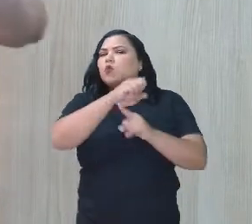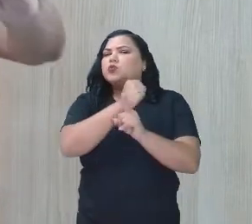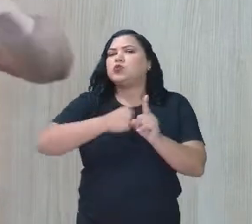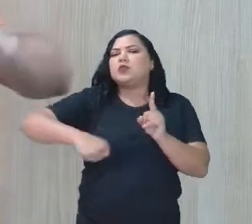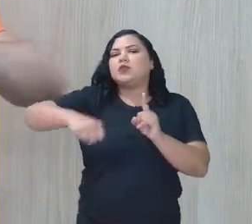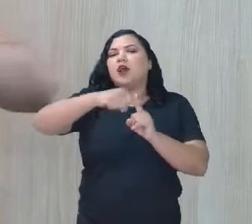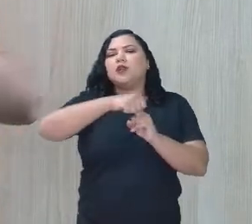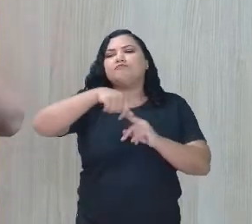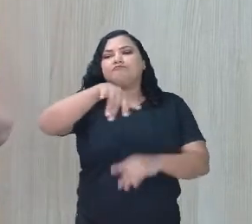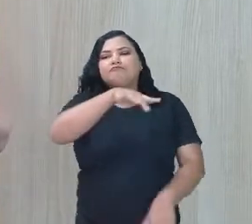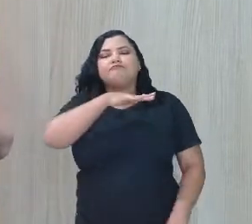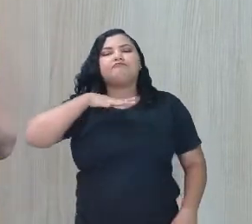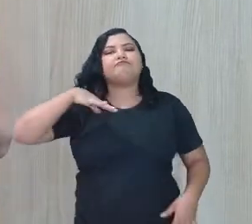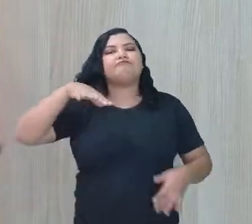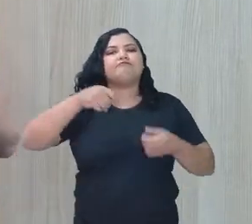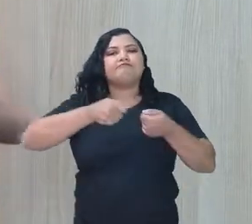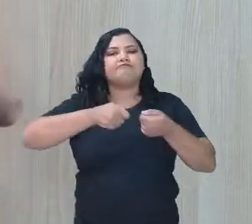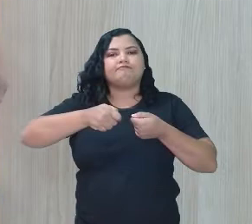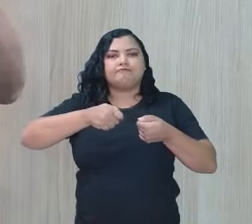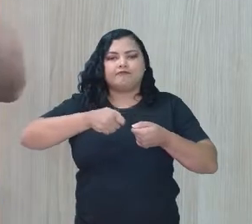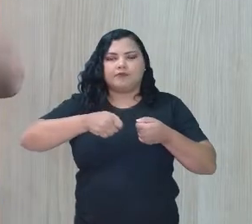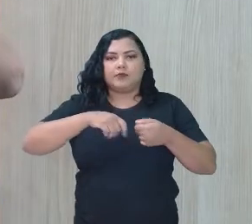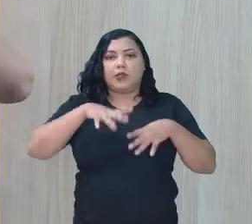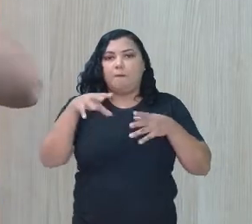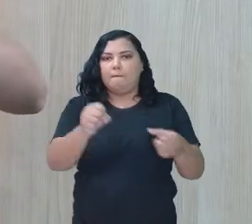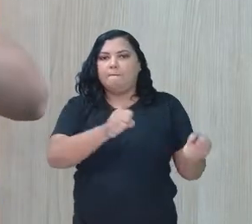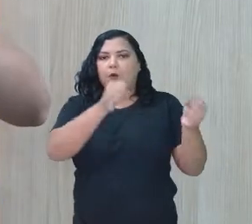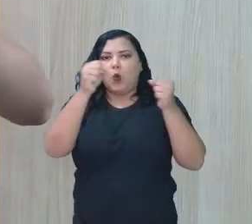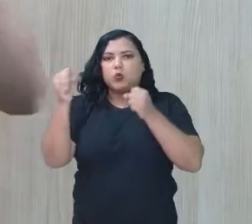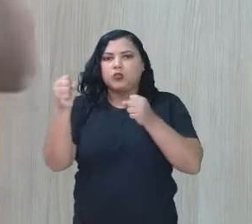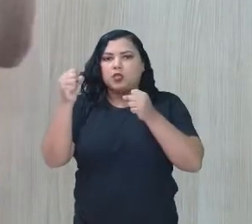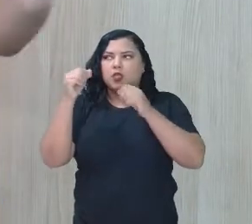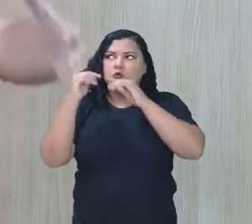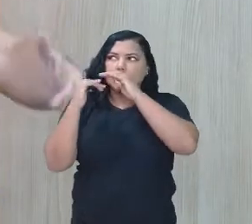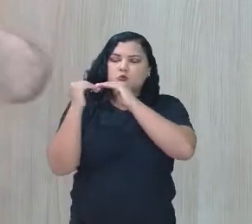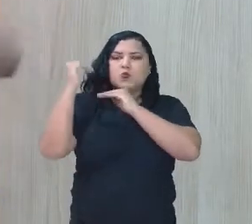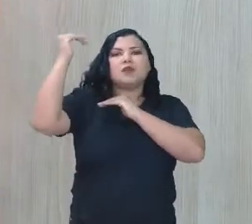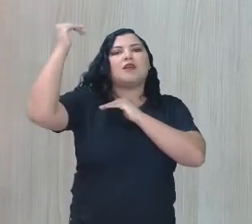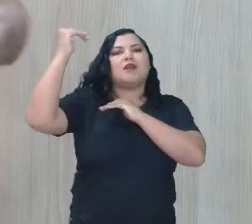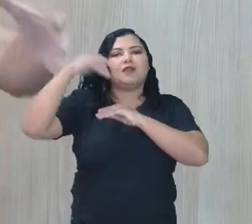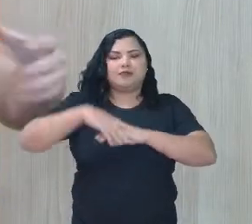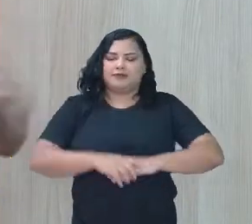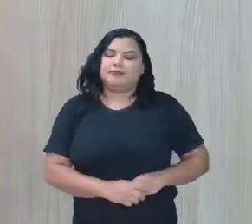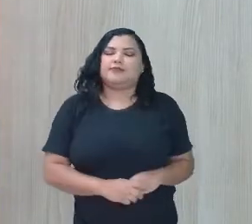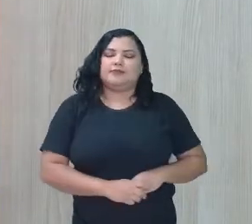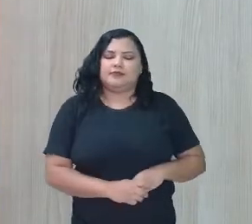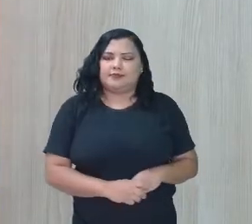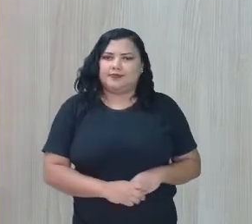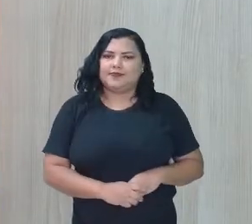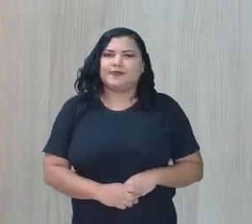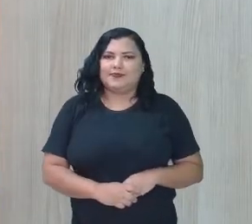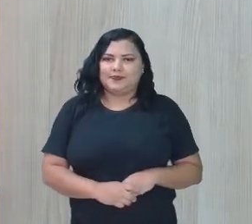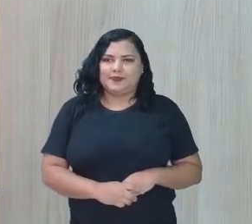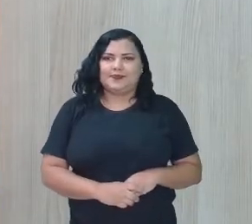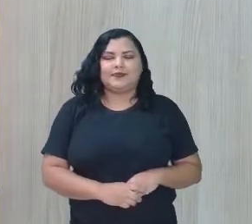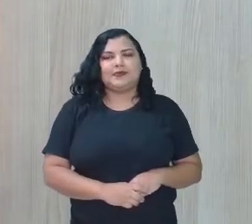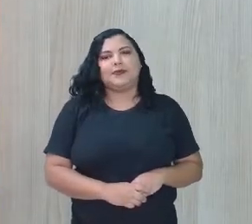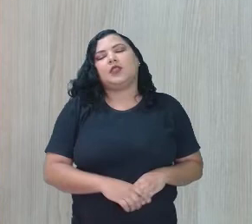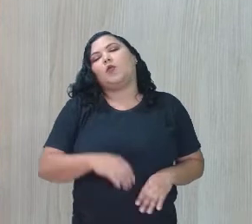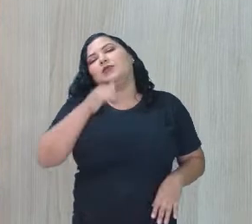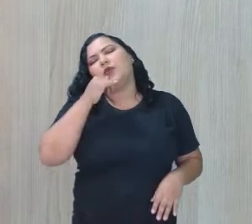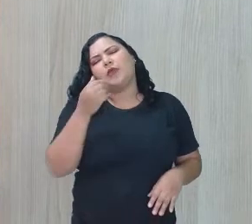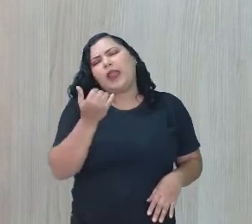tornando hegemônica, né? Ou seja, poder acima de qualquer outras e dominou toda uma região, que era aquela região em torno do